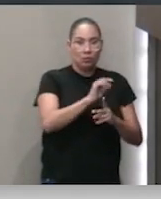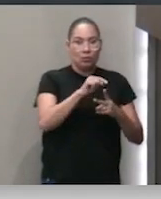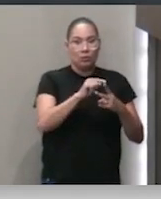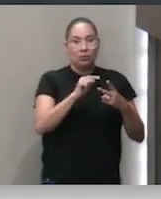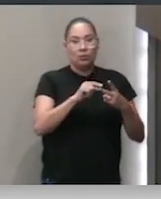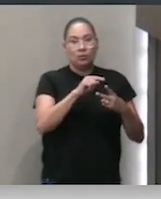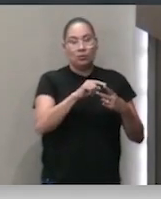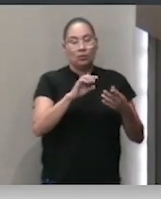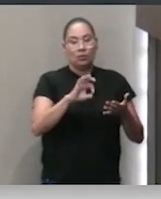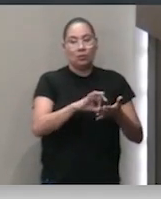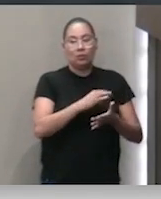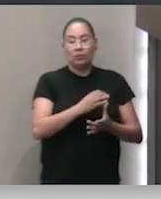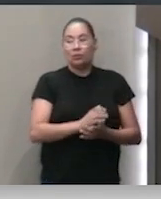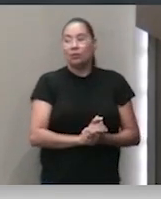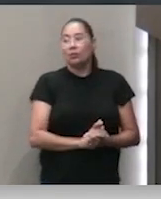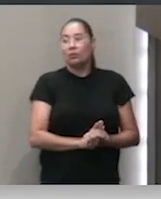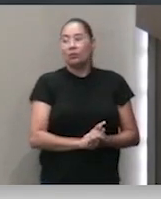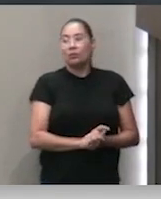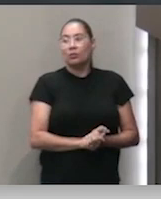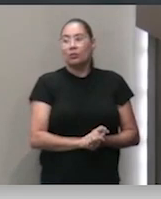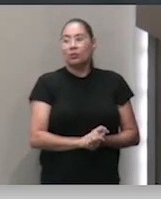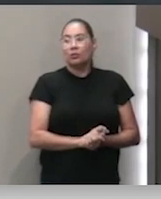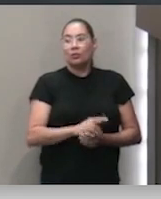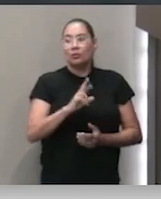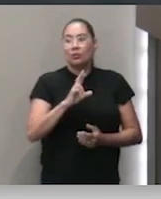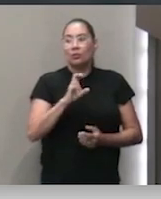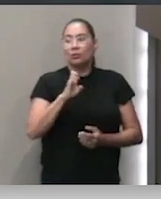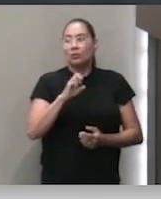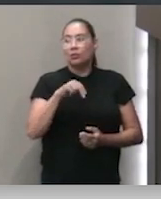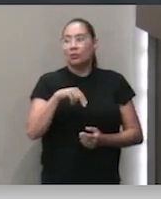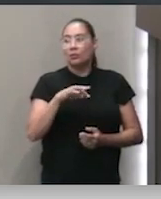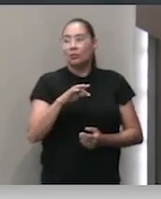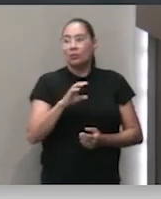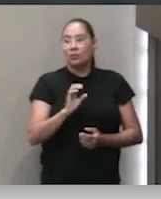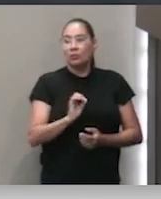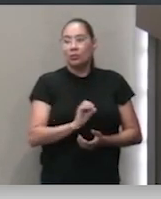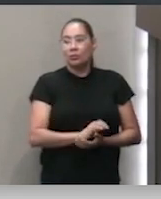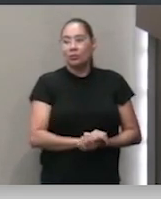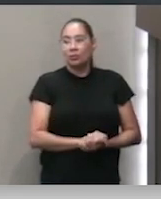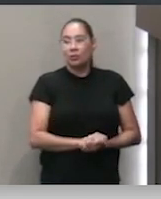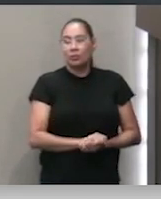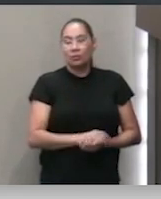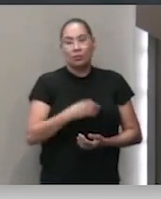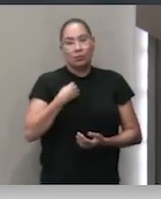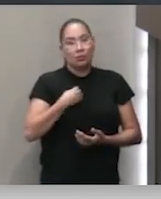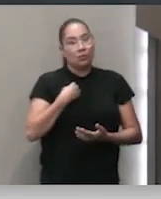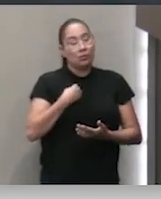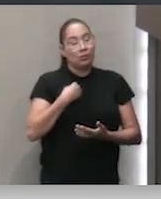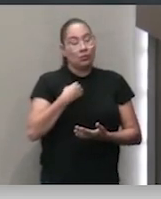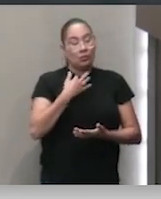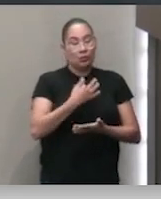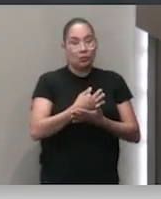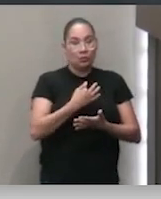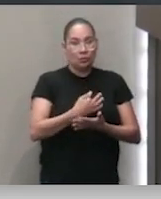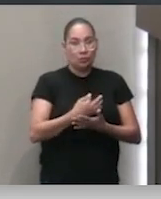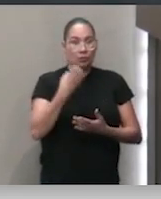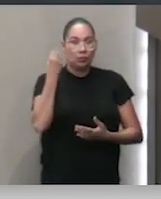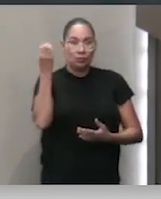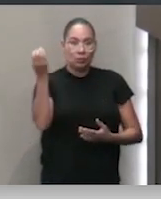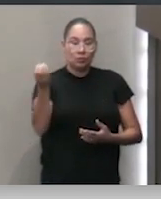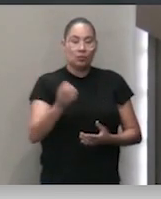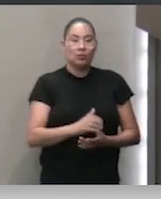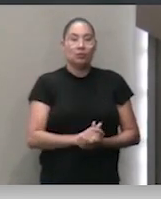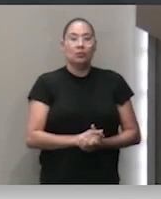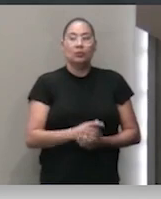então. Proponente da moção, vereador Renato Orlando Checker, não se encontra na casa. Algum